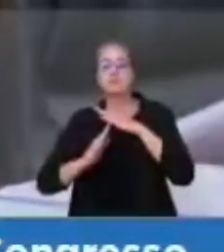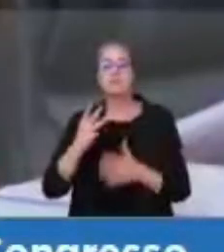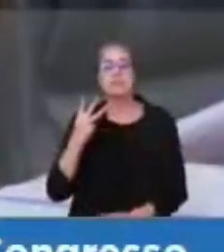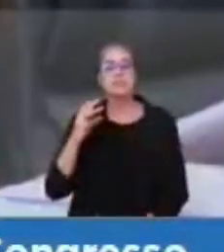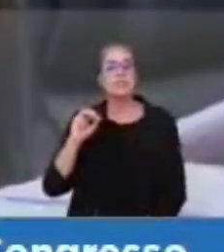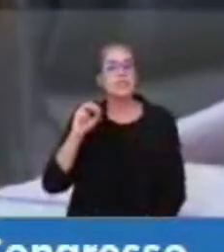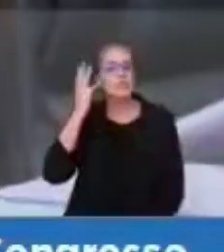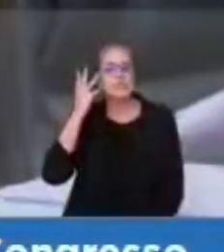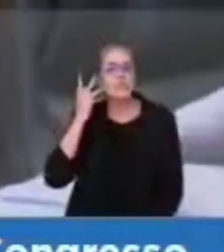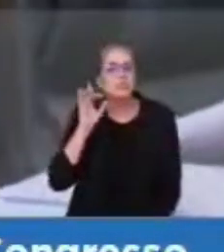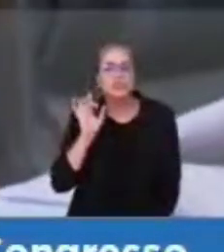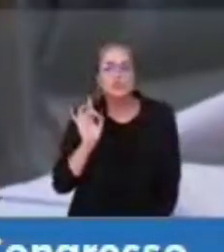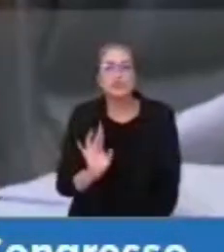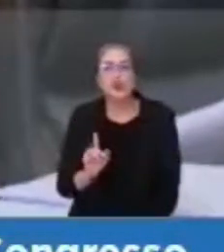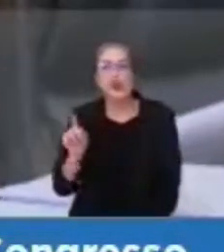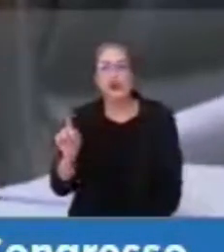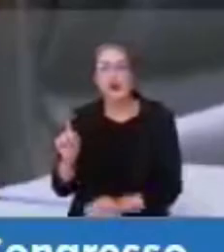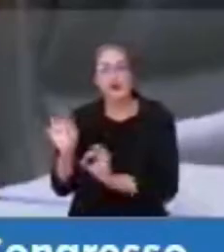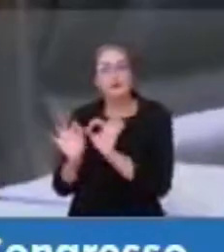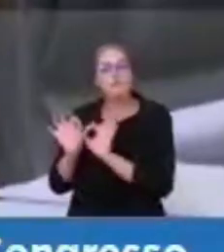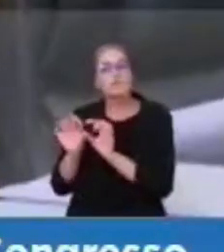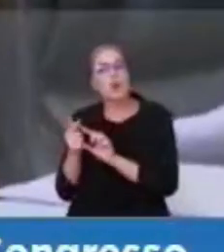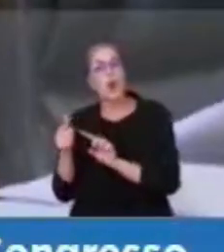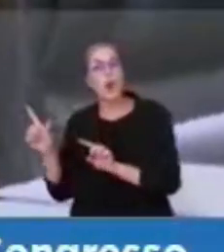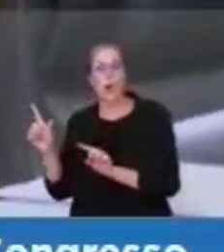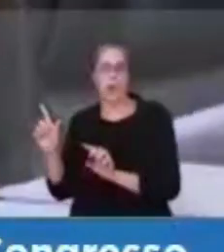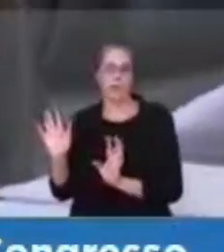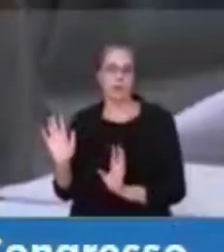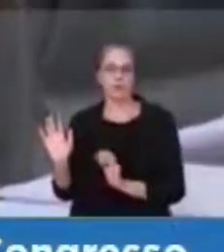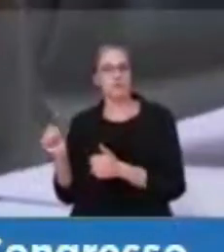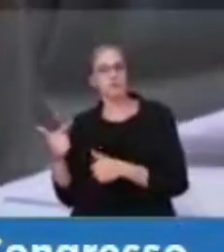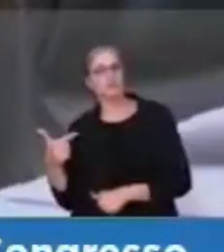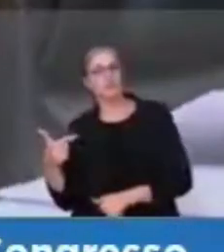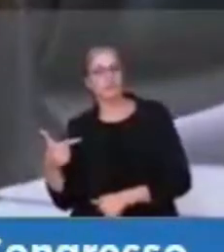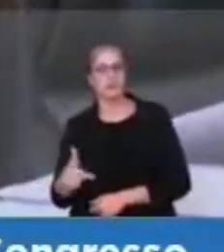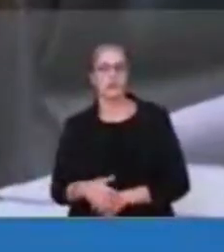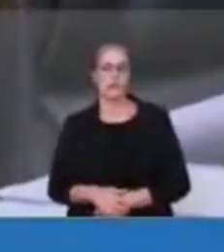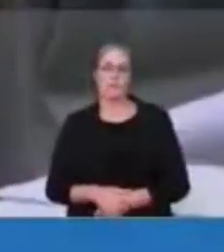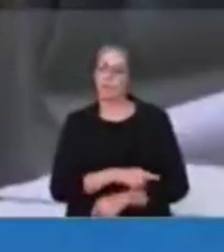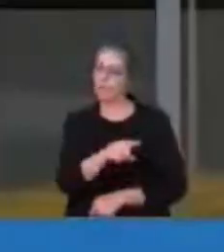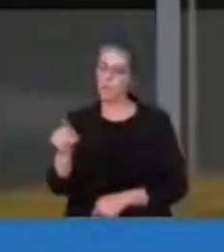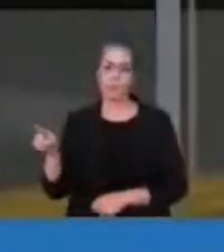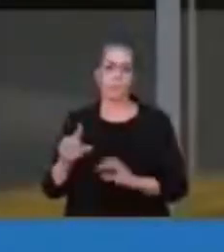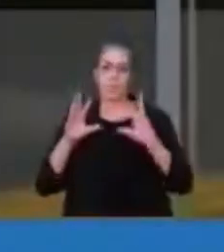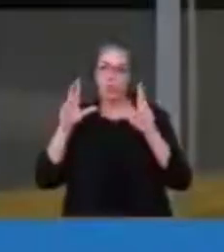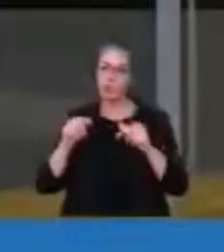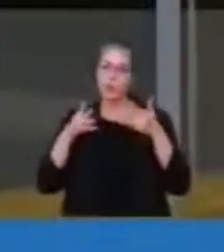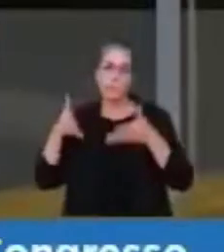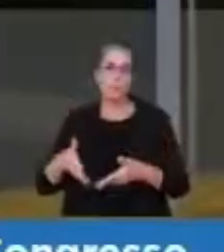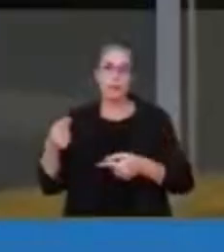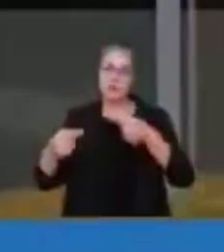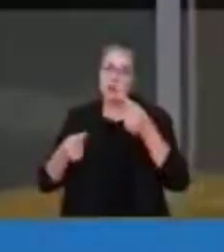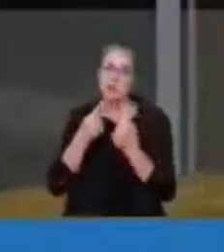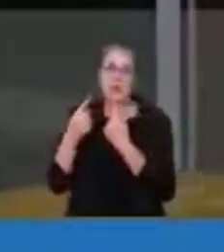isso, para apresentar uma alternativa de projeto de lei, ao qual convido Vossa Excelência e todos do movimento para dialogarmos